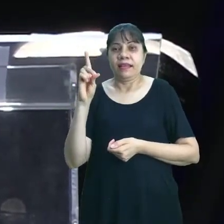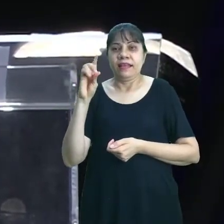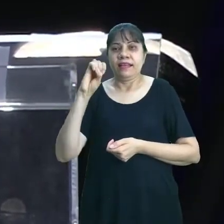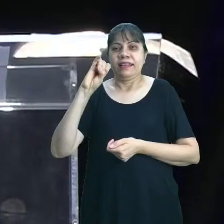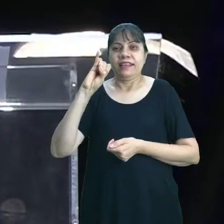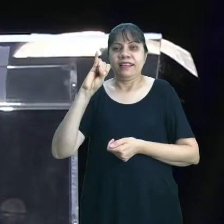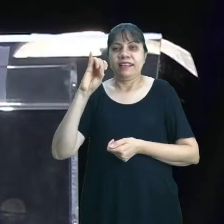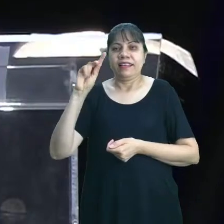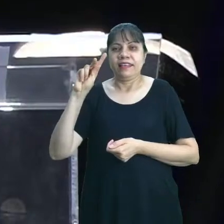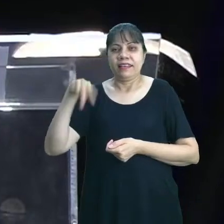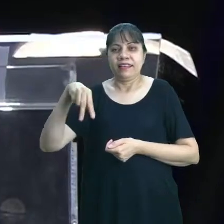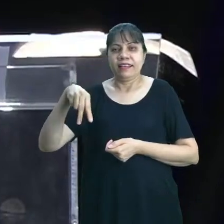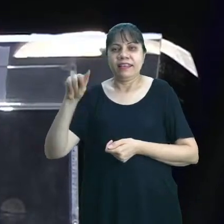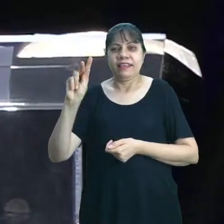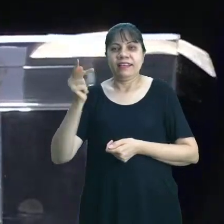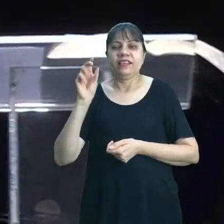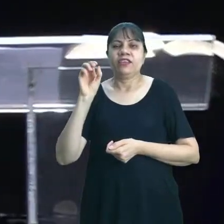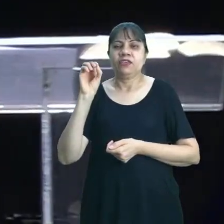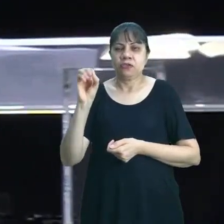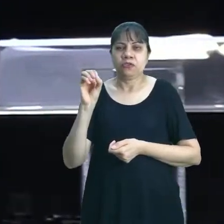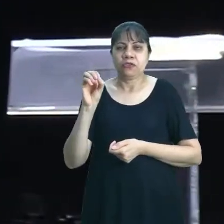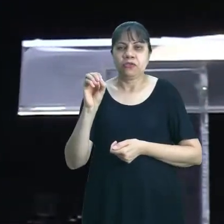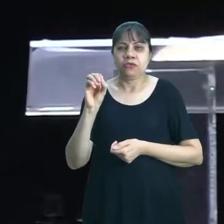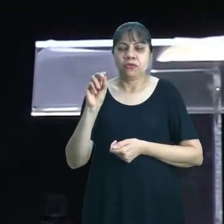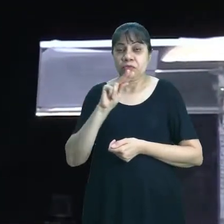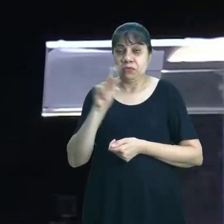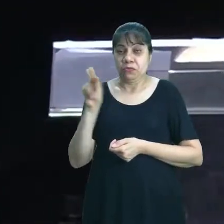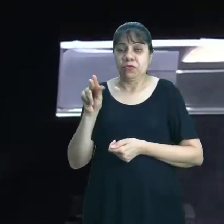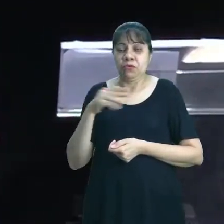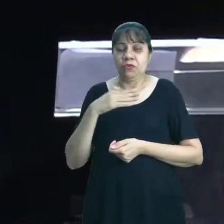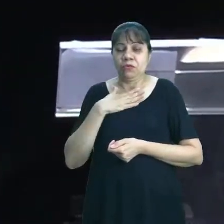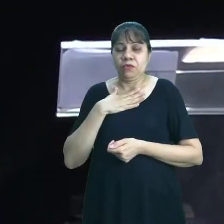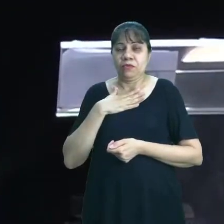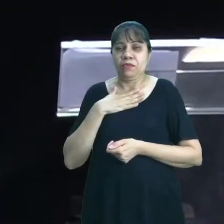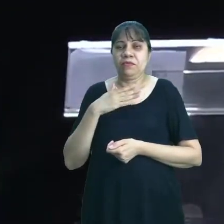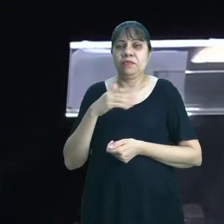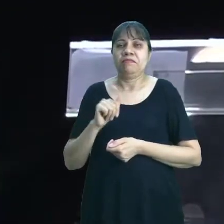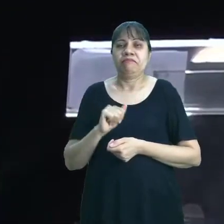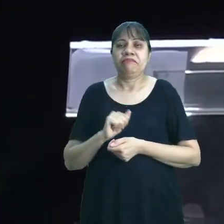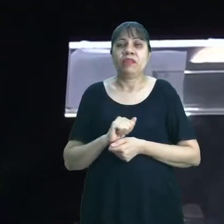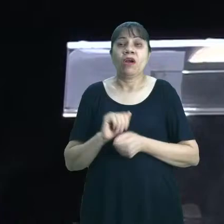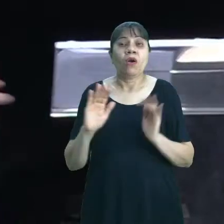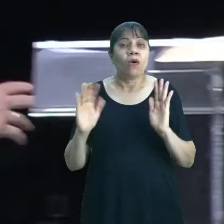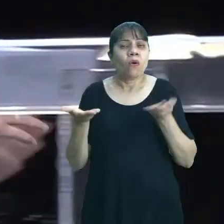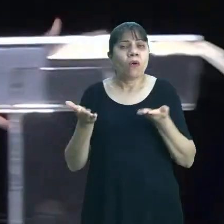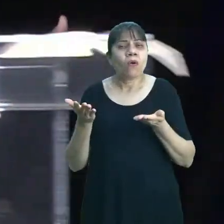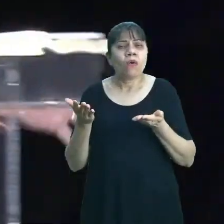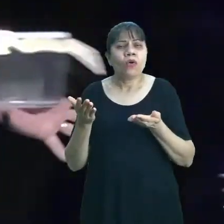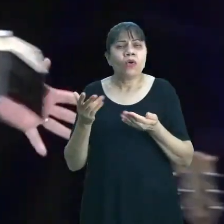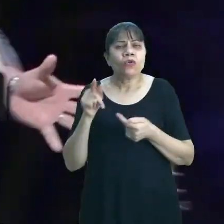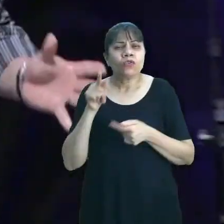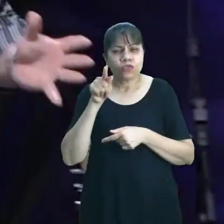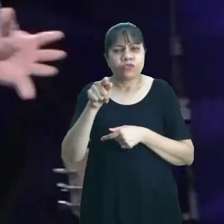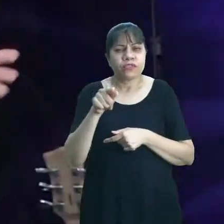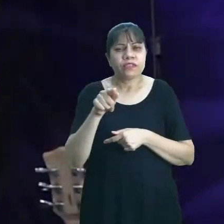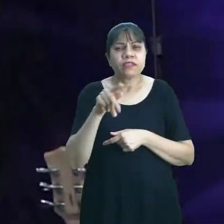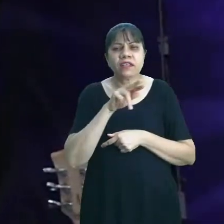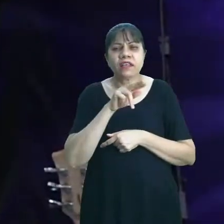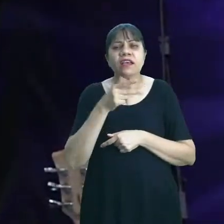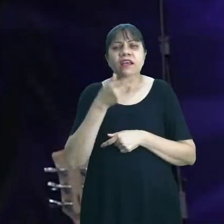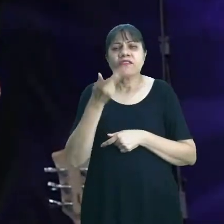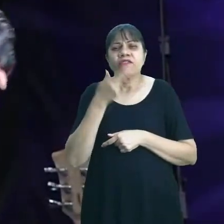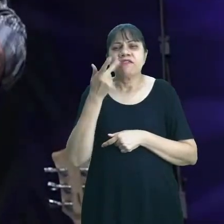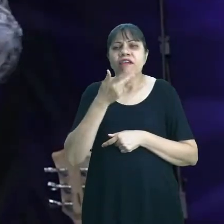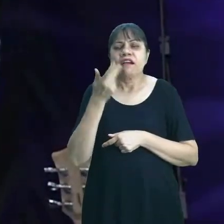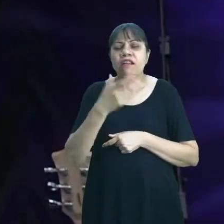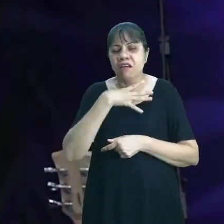depois eu volto, tá, mãe? Não entendi o recado. Hoje, você fala com o menino,